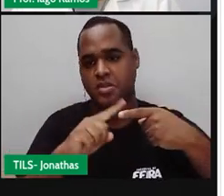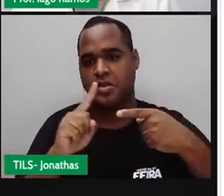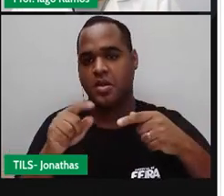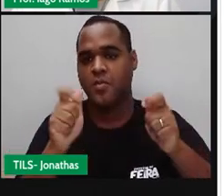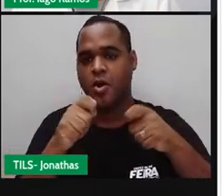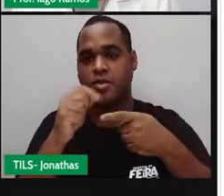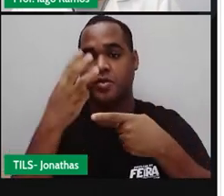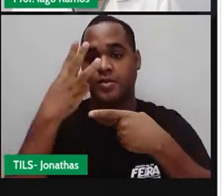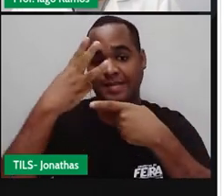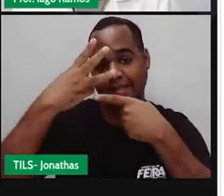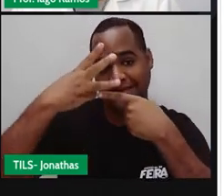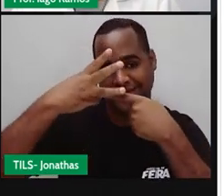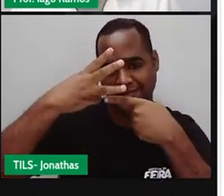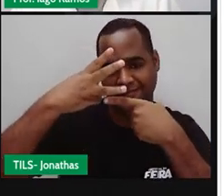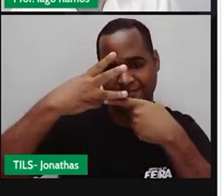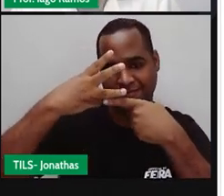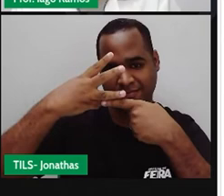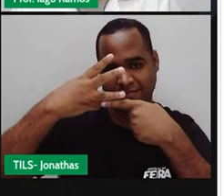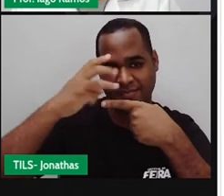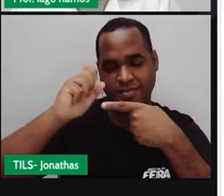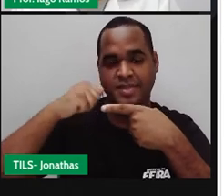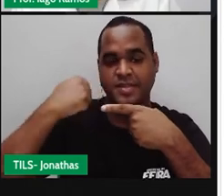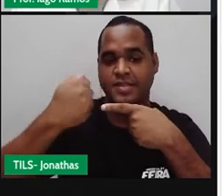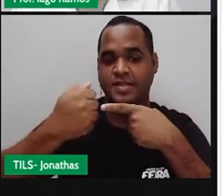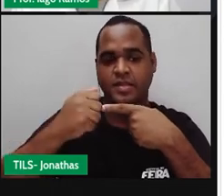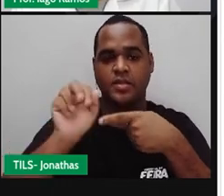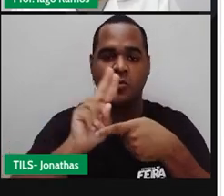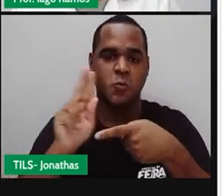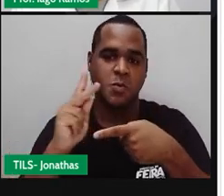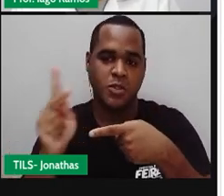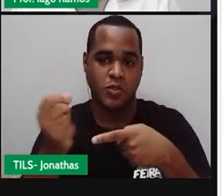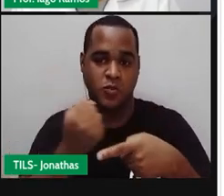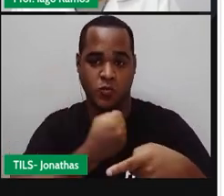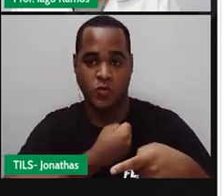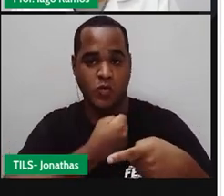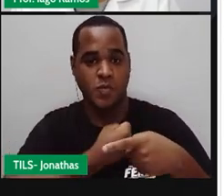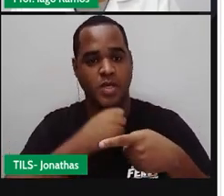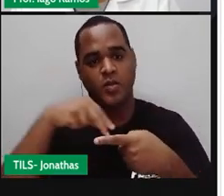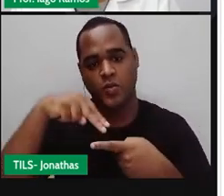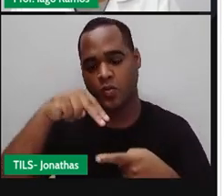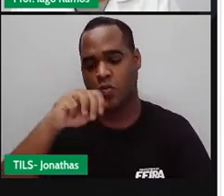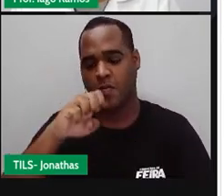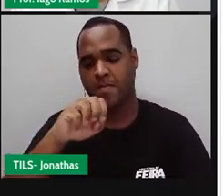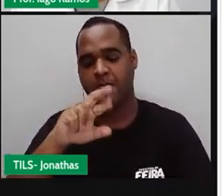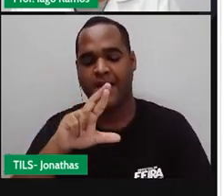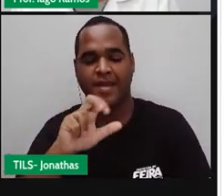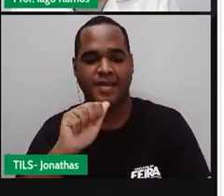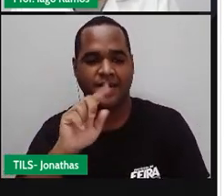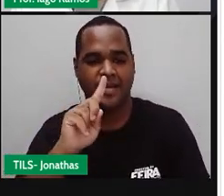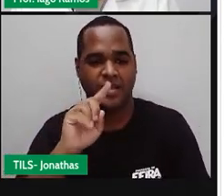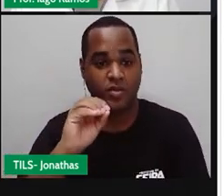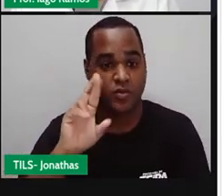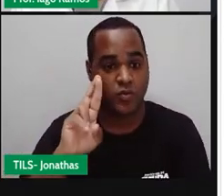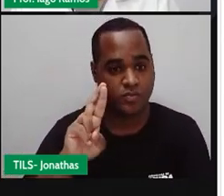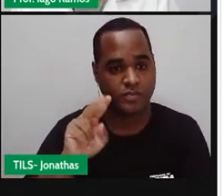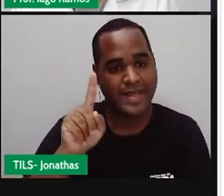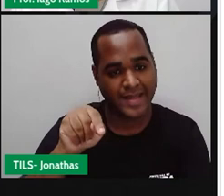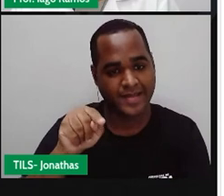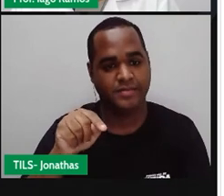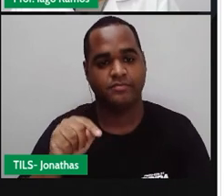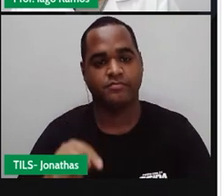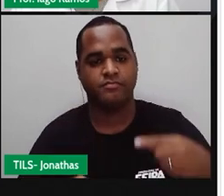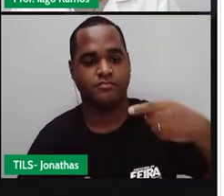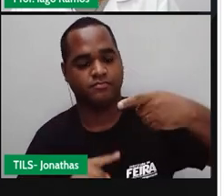o número Zinho de cima ele é chamado de numerador e o